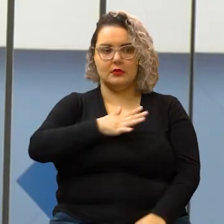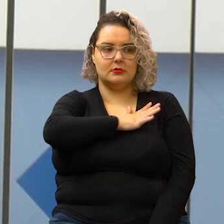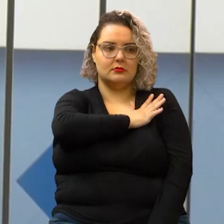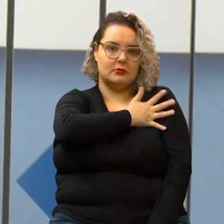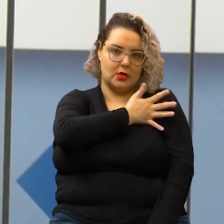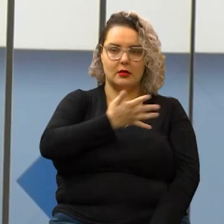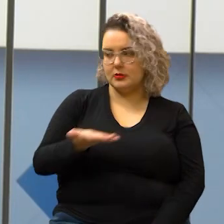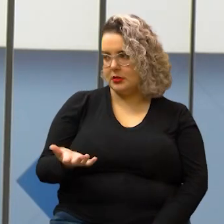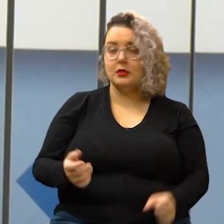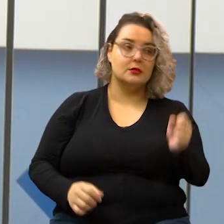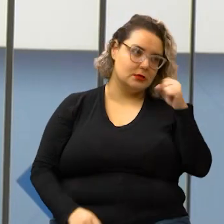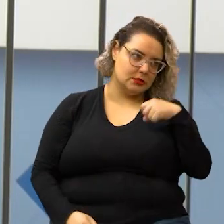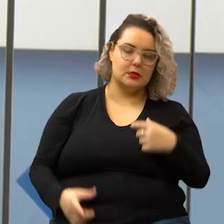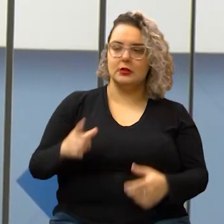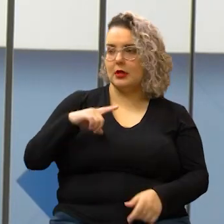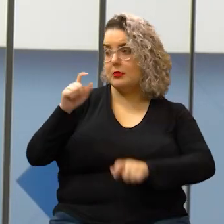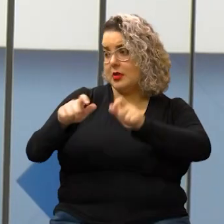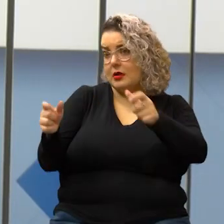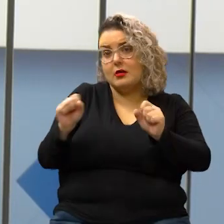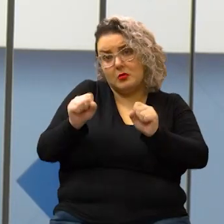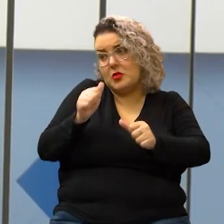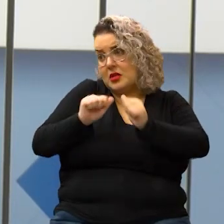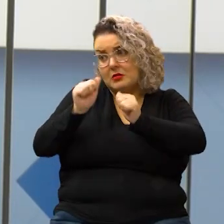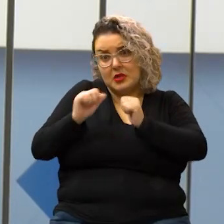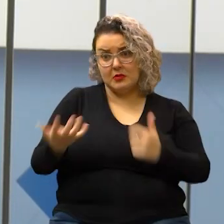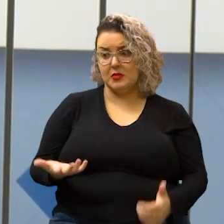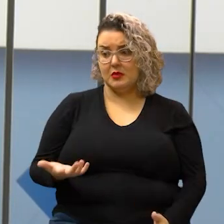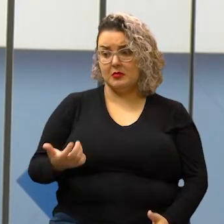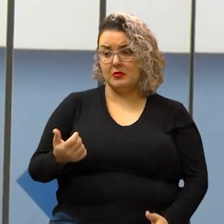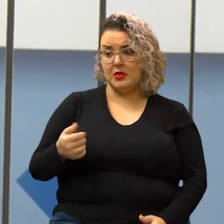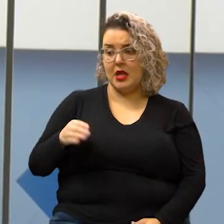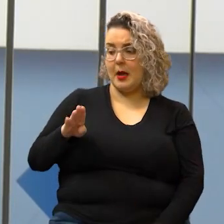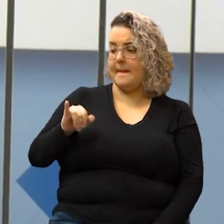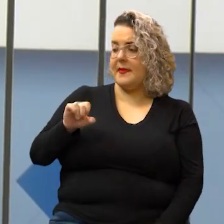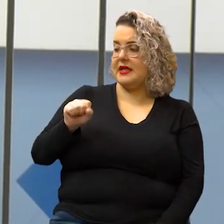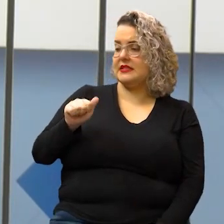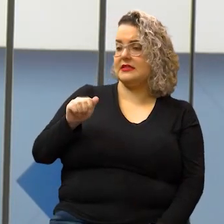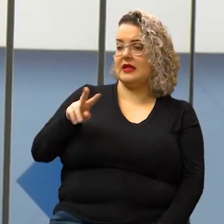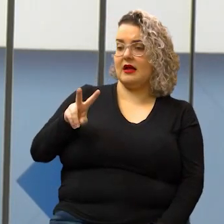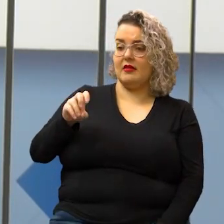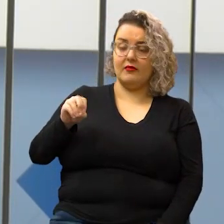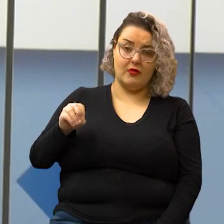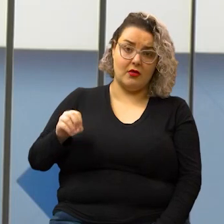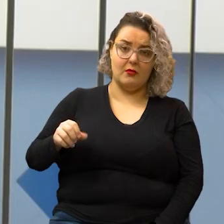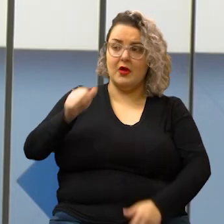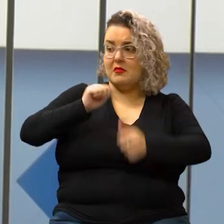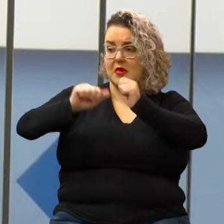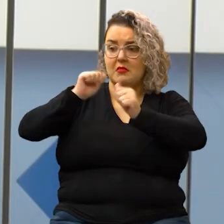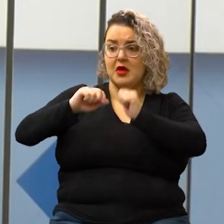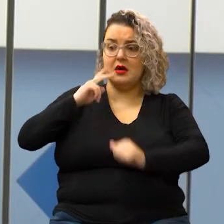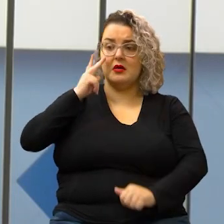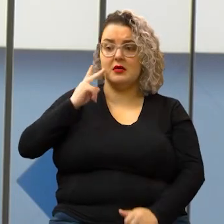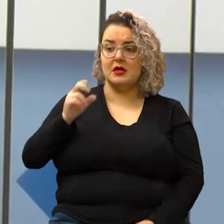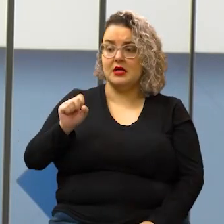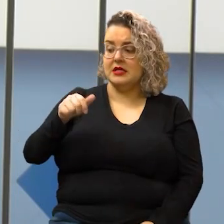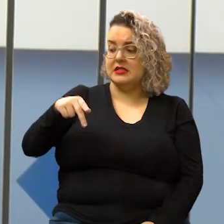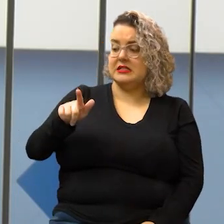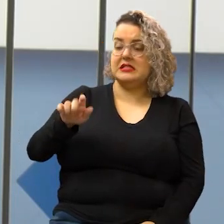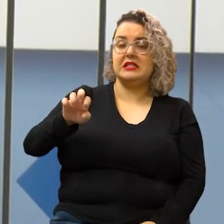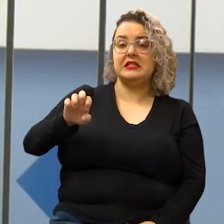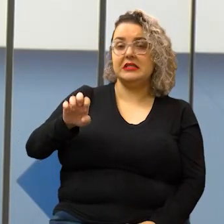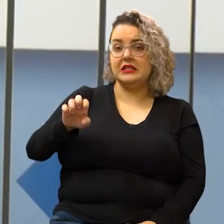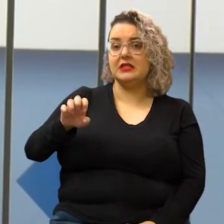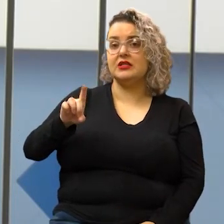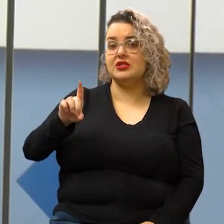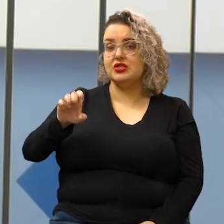né? Sim. Porque existem pessoas que podem beber. Minha bisavó faleceu com 101 anos bebendo todo dia aquele vinho sangue de boi, Sim. né? Era uma